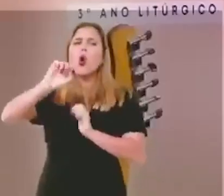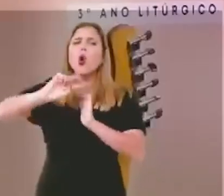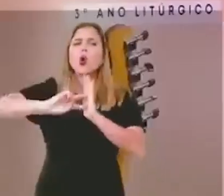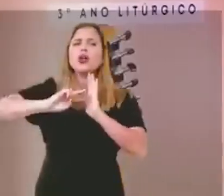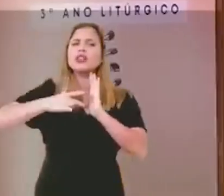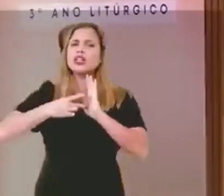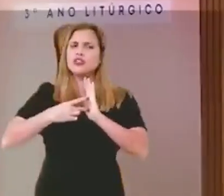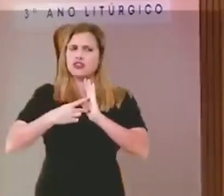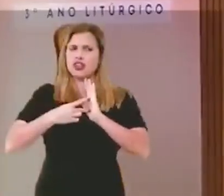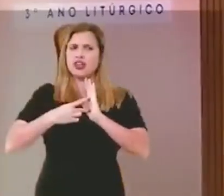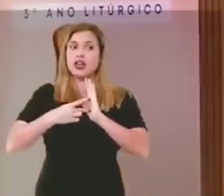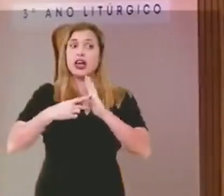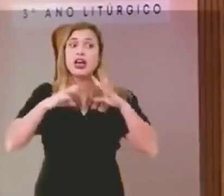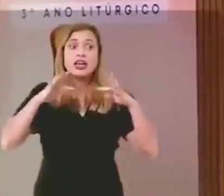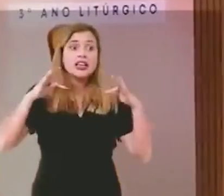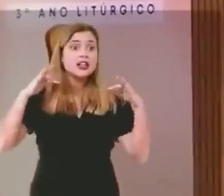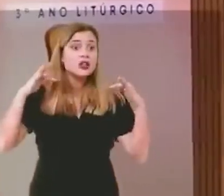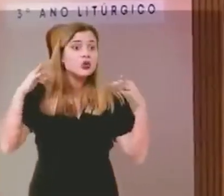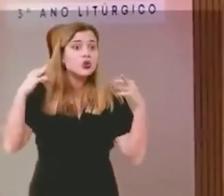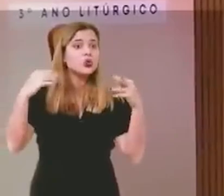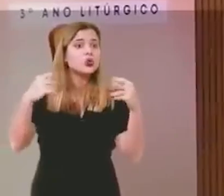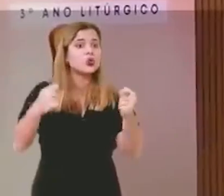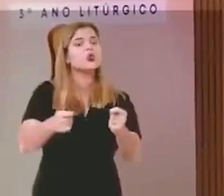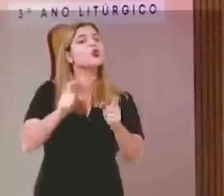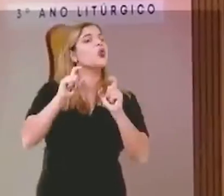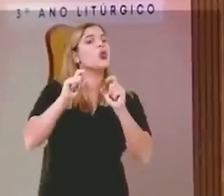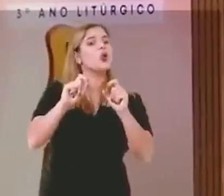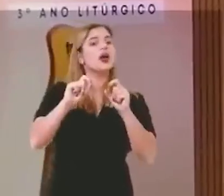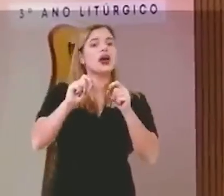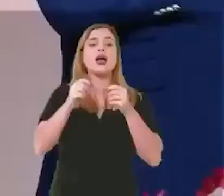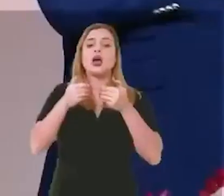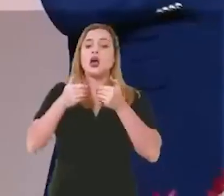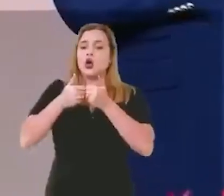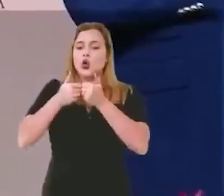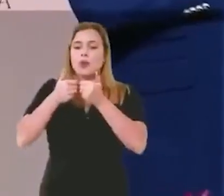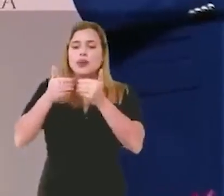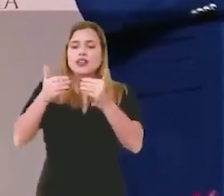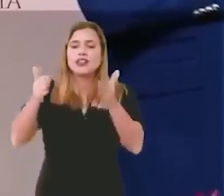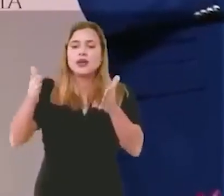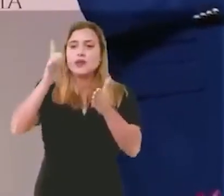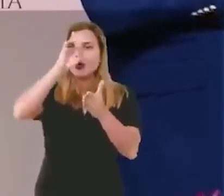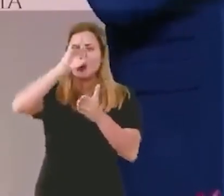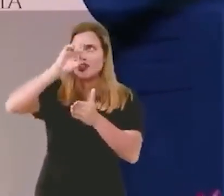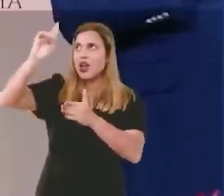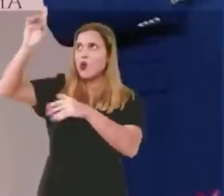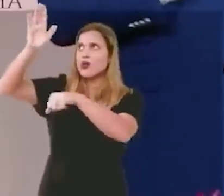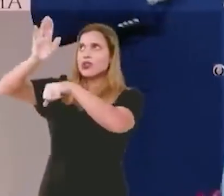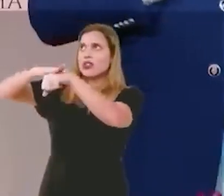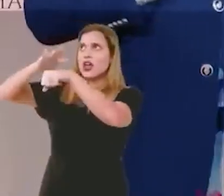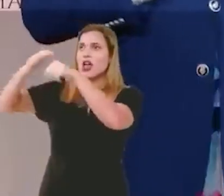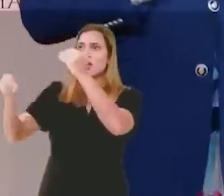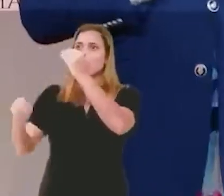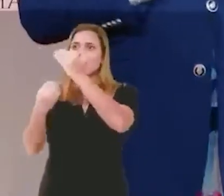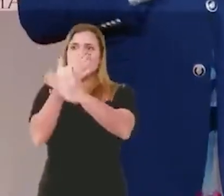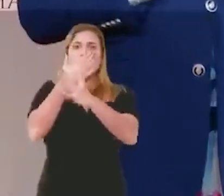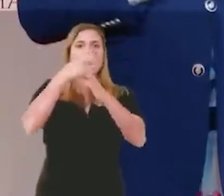tudo teve um começo, porque a Bíblia diz que no princípio criou Deus os céus e a terra, o Verbo já